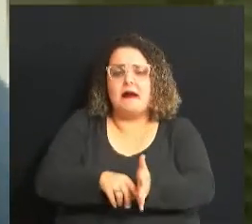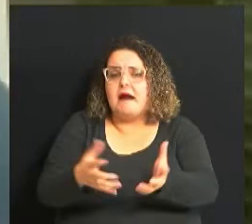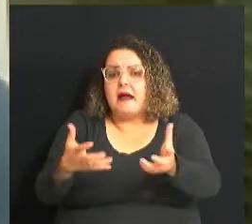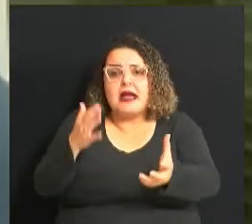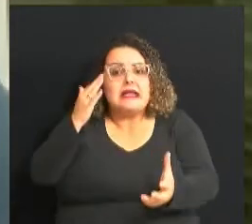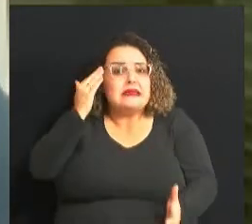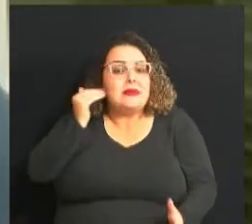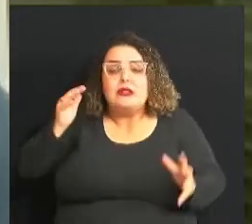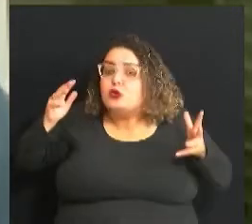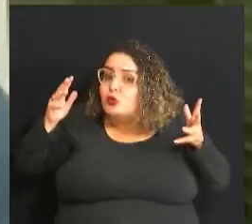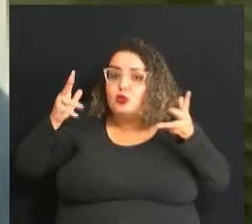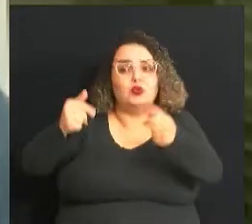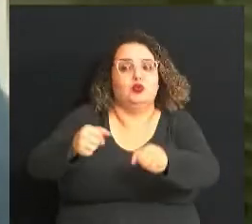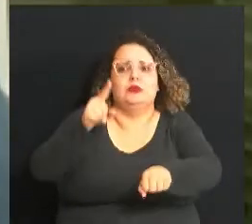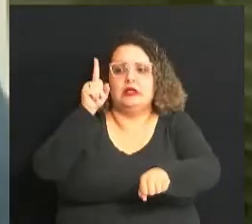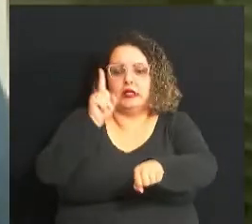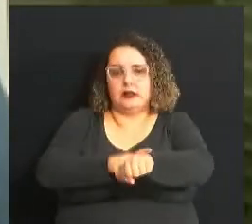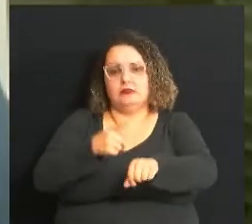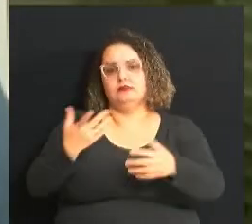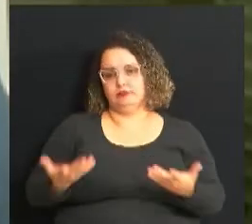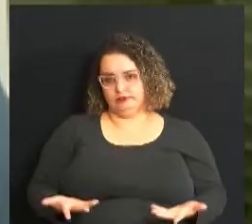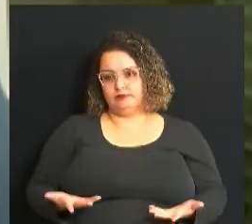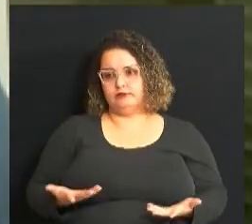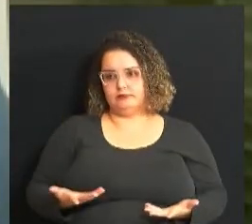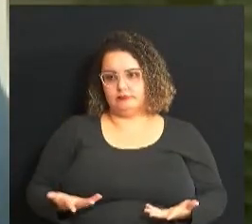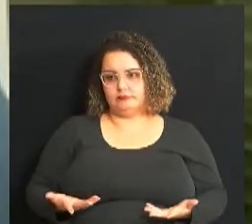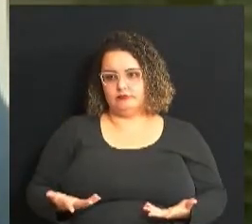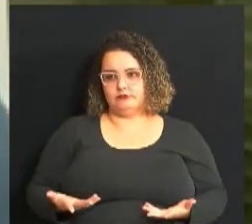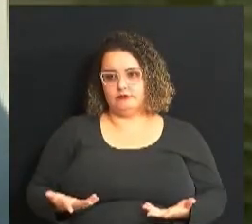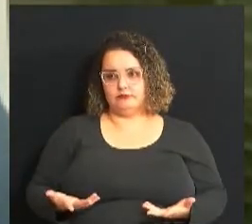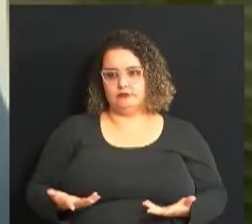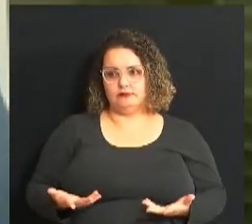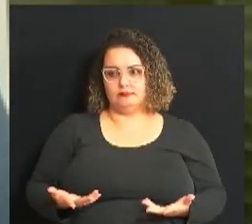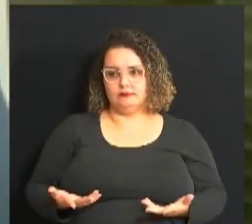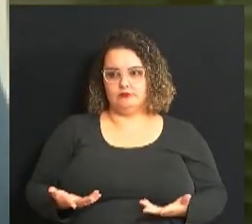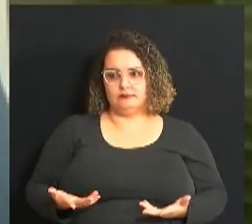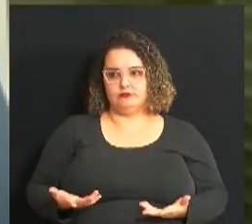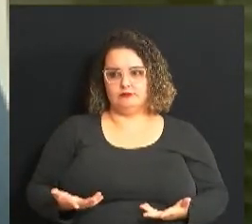momento. Então, são dois, digamos,